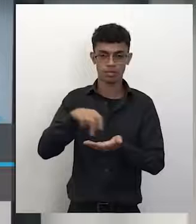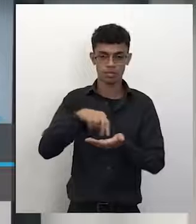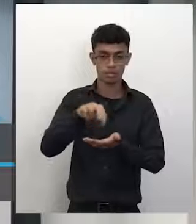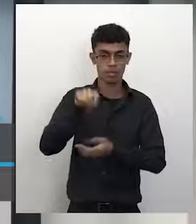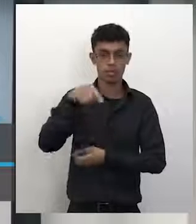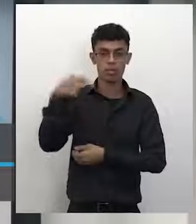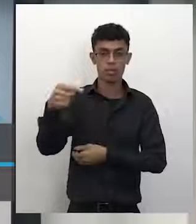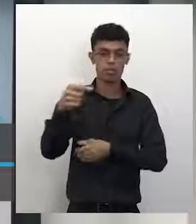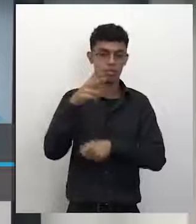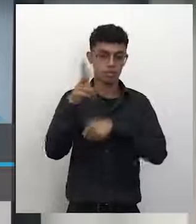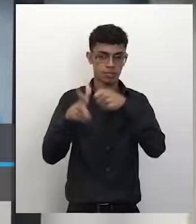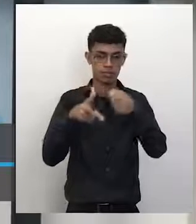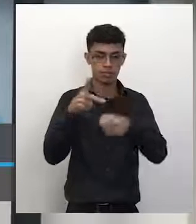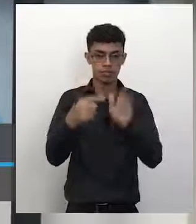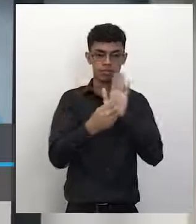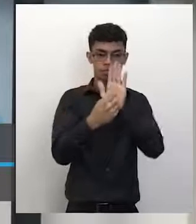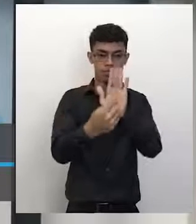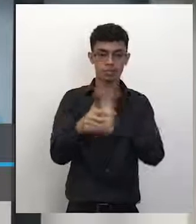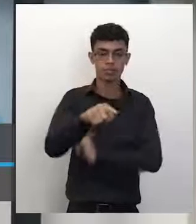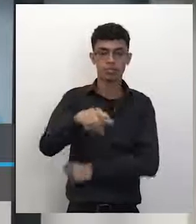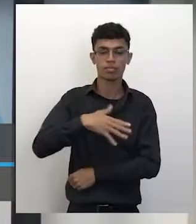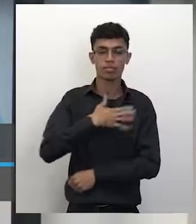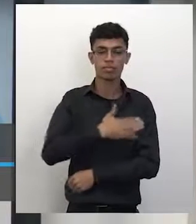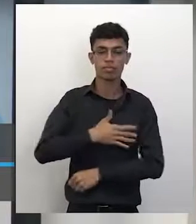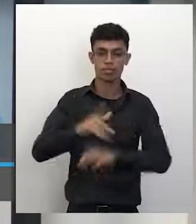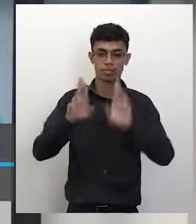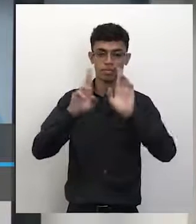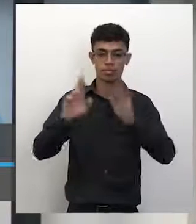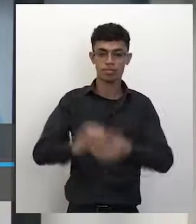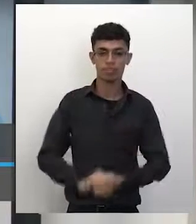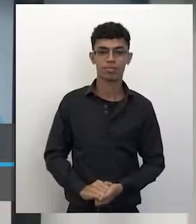um outro. Espero que vocês gostem também.